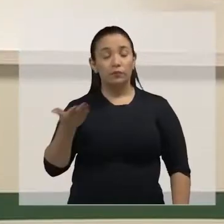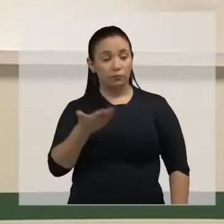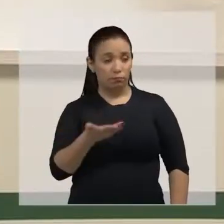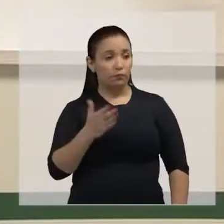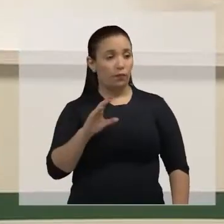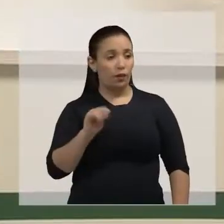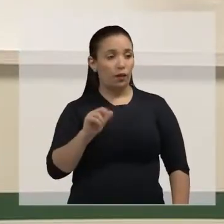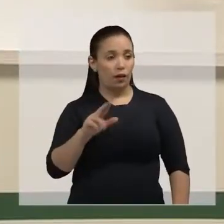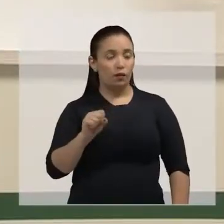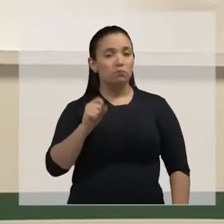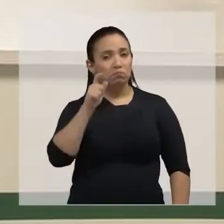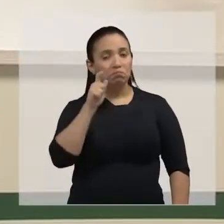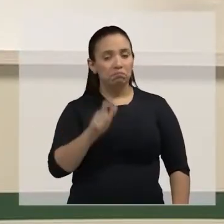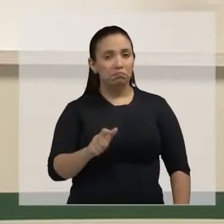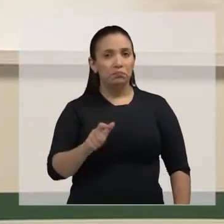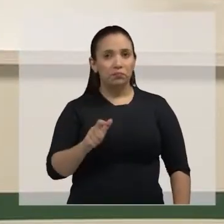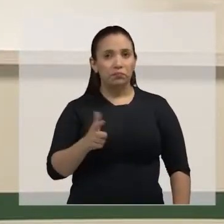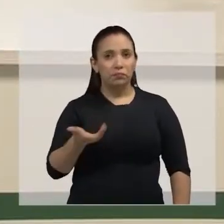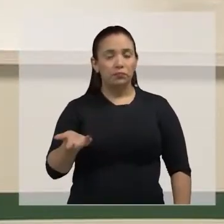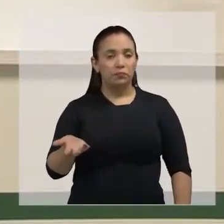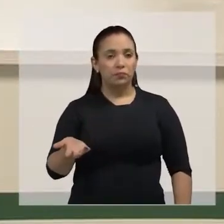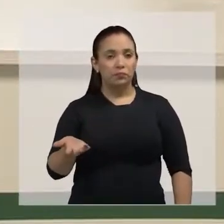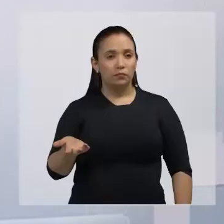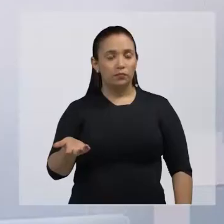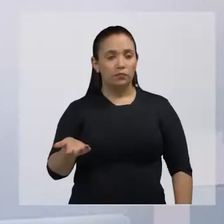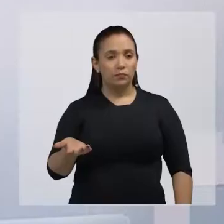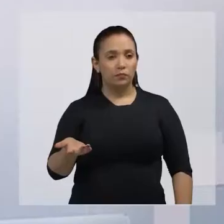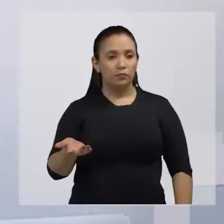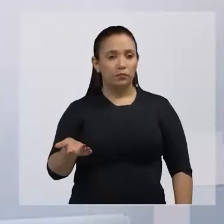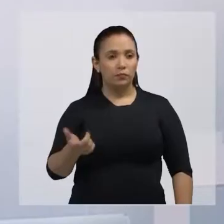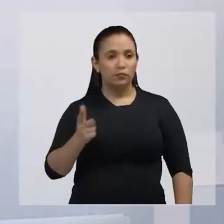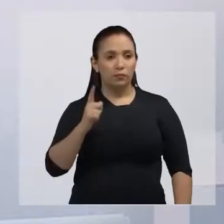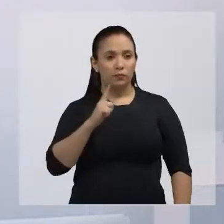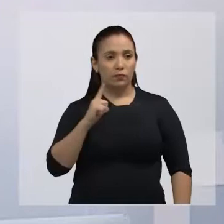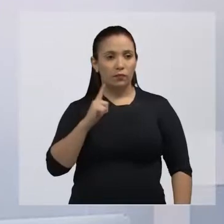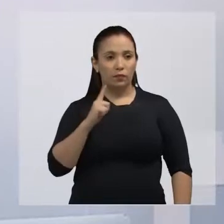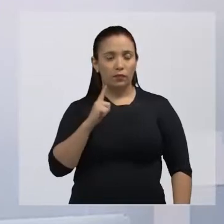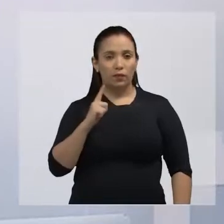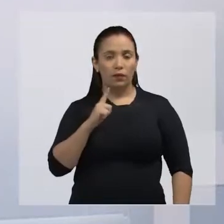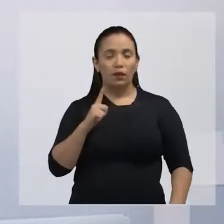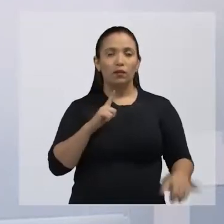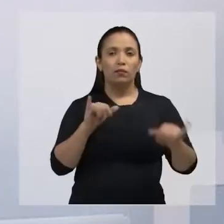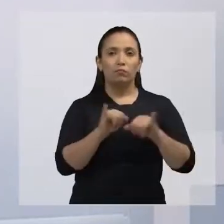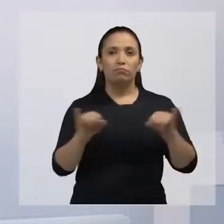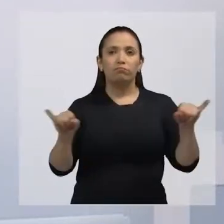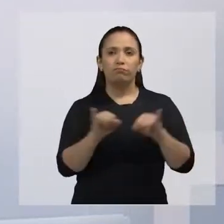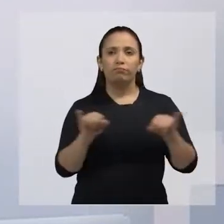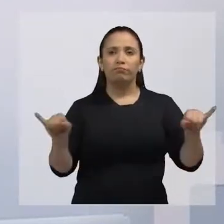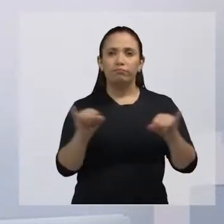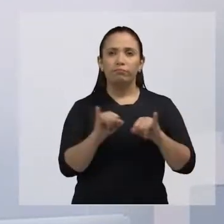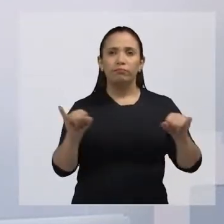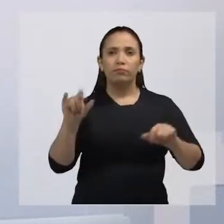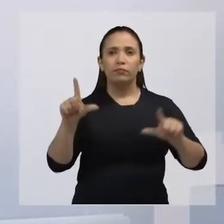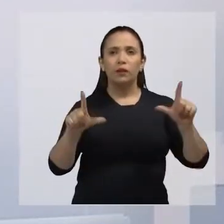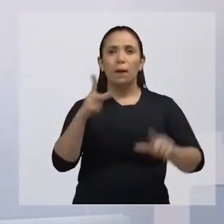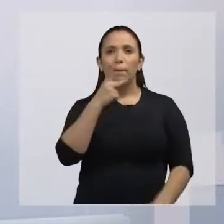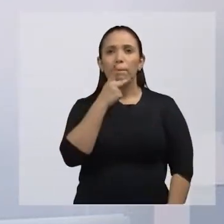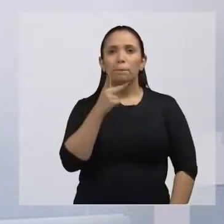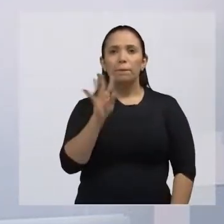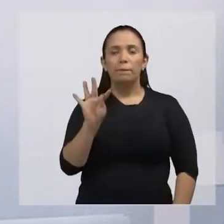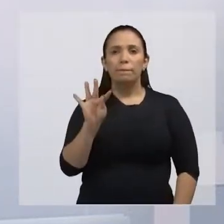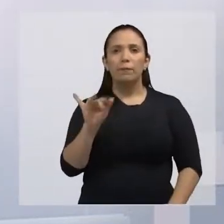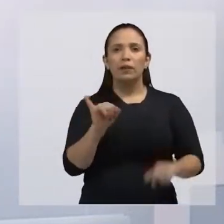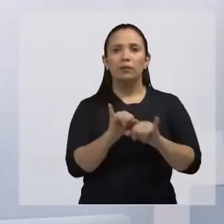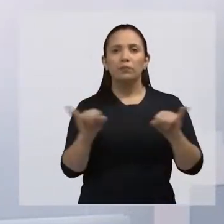é interessante. Ela tem essa força toda? Existe uma peça publicitária criada pelo Partido dos Trabalhadores